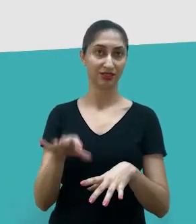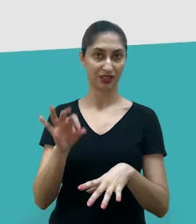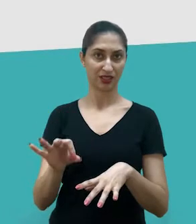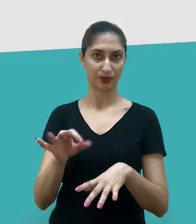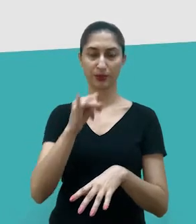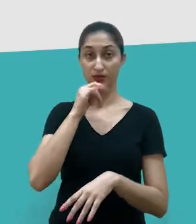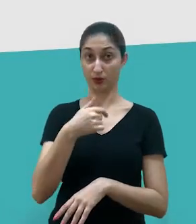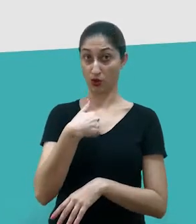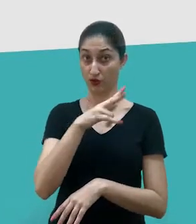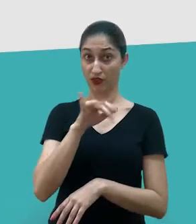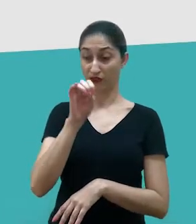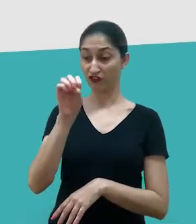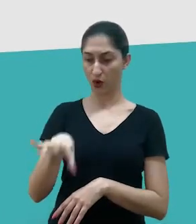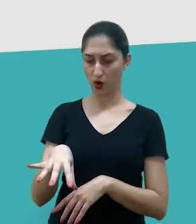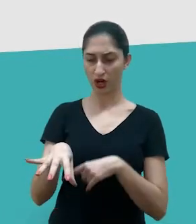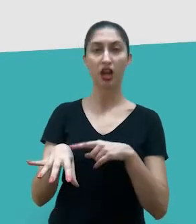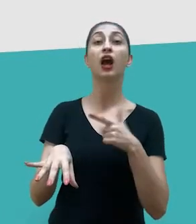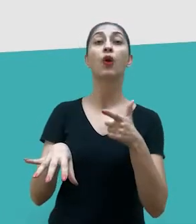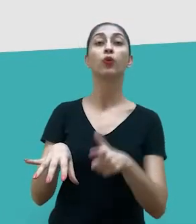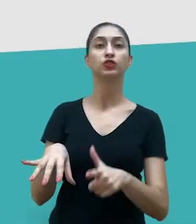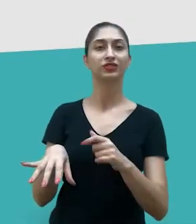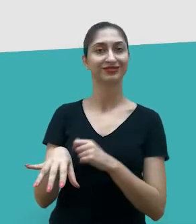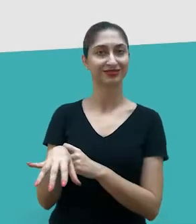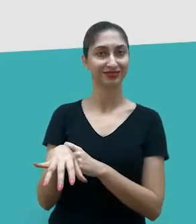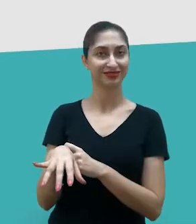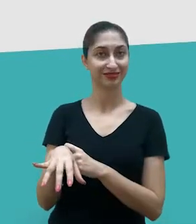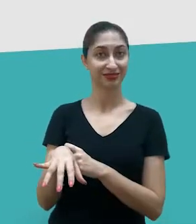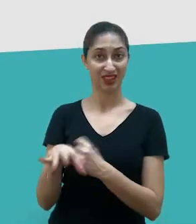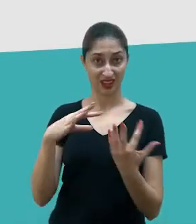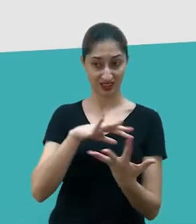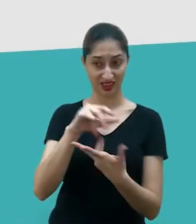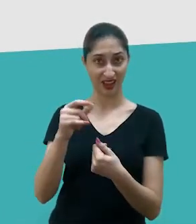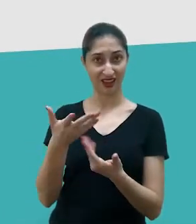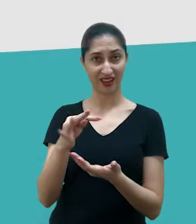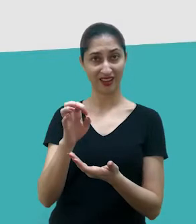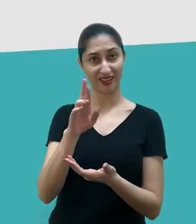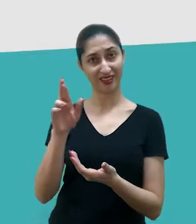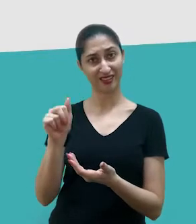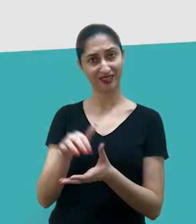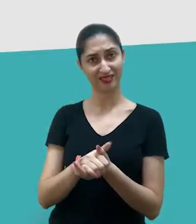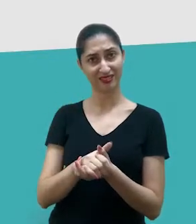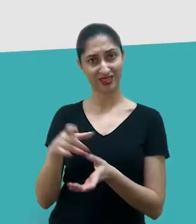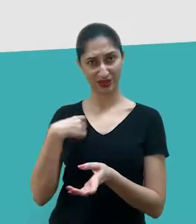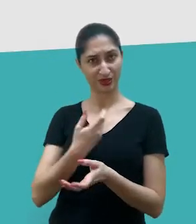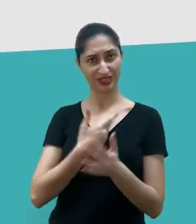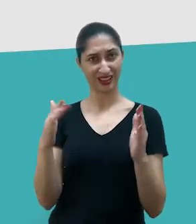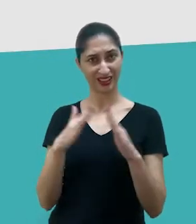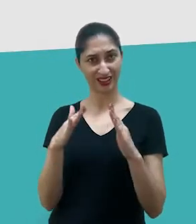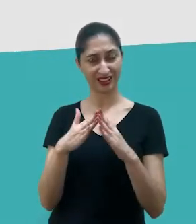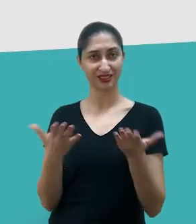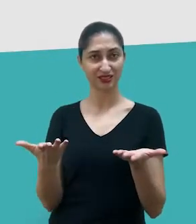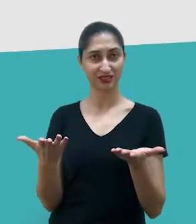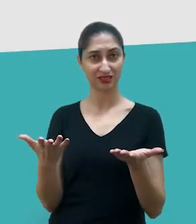vou jogar fora, onde é o fora? O fora é o planeta Terra, que é a nossa casa. Né? Durante a pandemia,